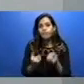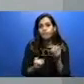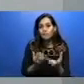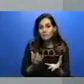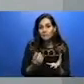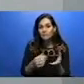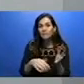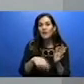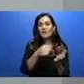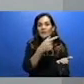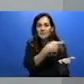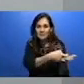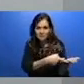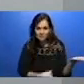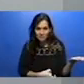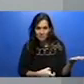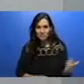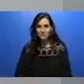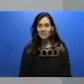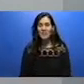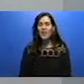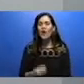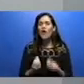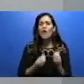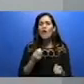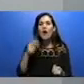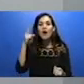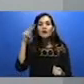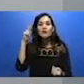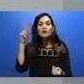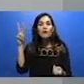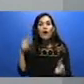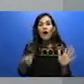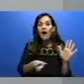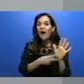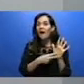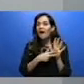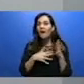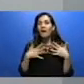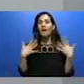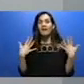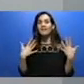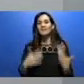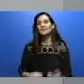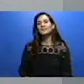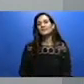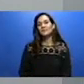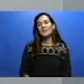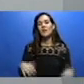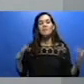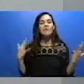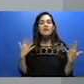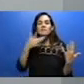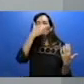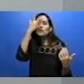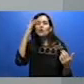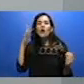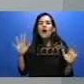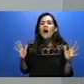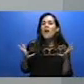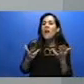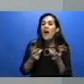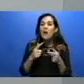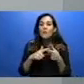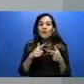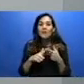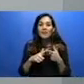que a viagem, histórias sobre viagem nos encantam? Esse livro, A Volta ao Mundo em 80 Dias, ele retrata a tentativa